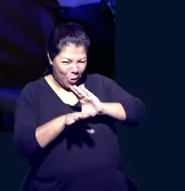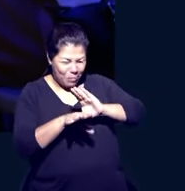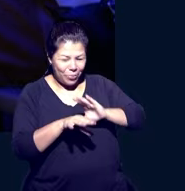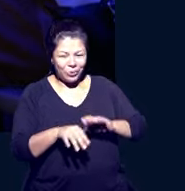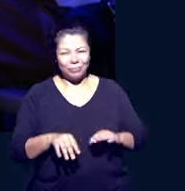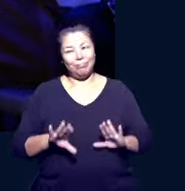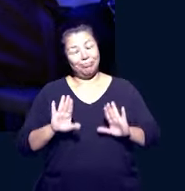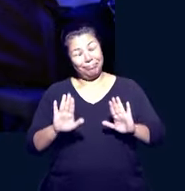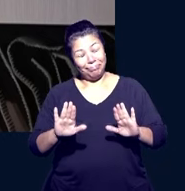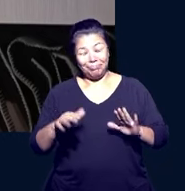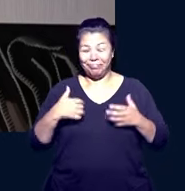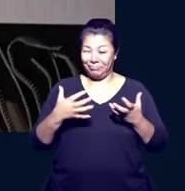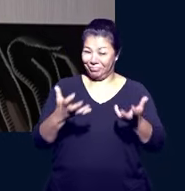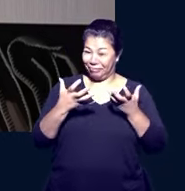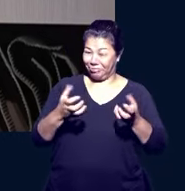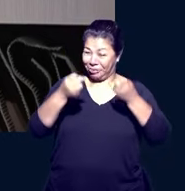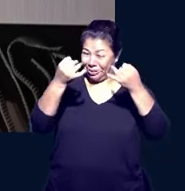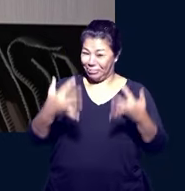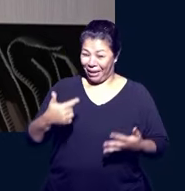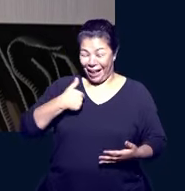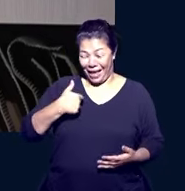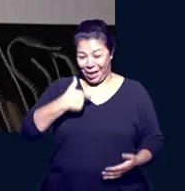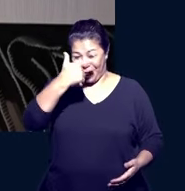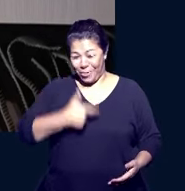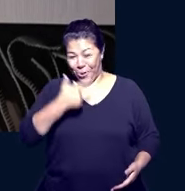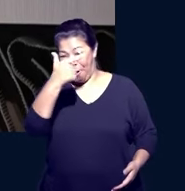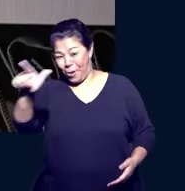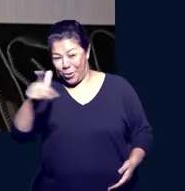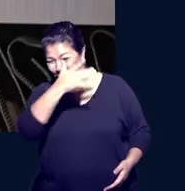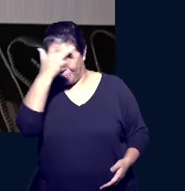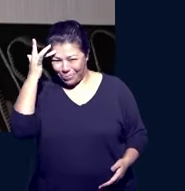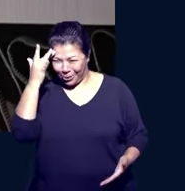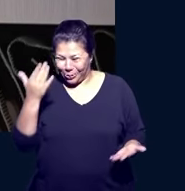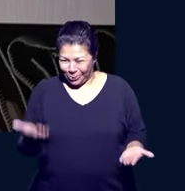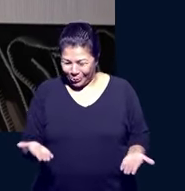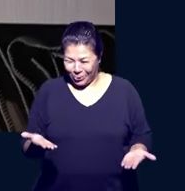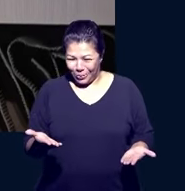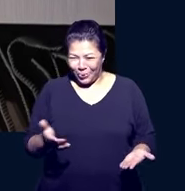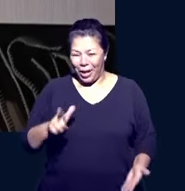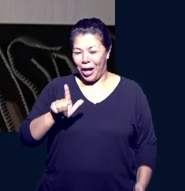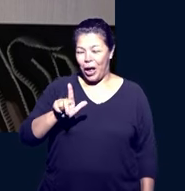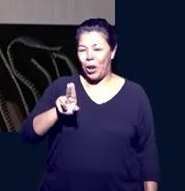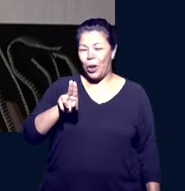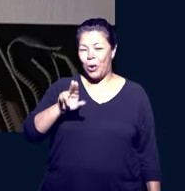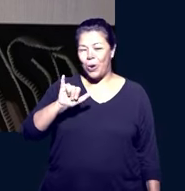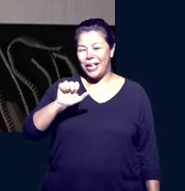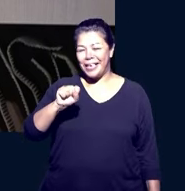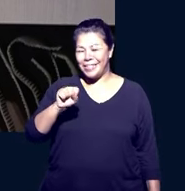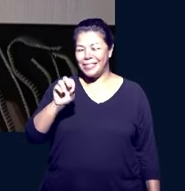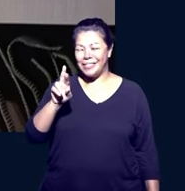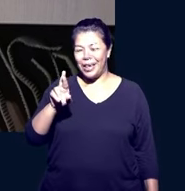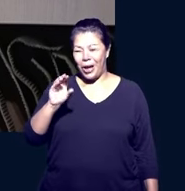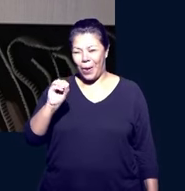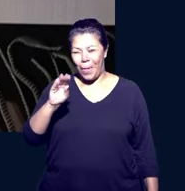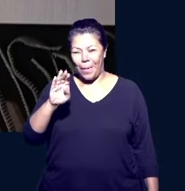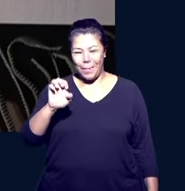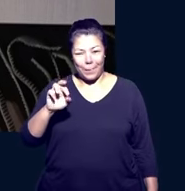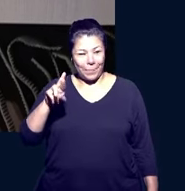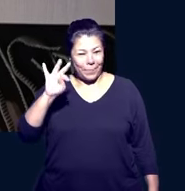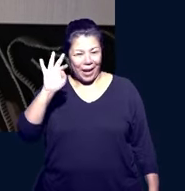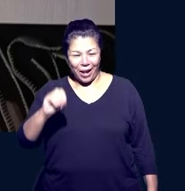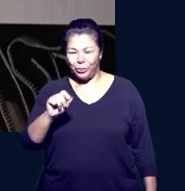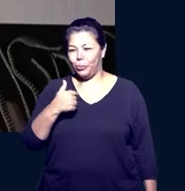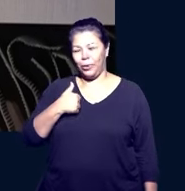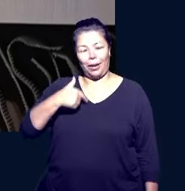Possivelmente com uma vida muito mais dura do que o luí Roberto Eu dividi essa breve apresentação em em três